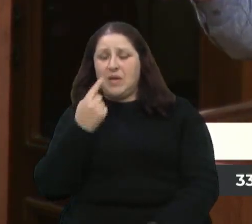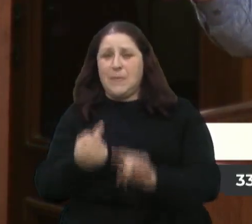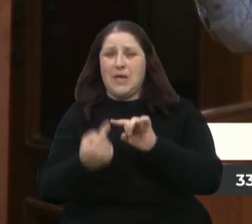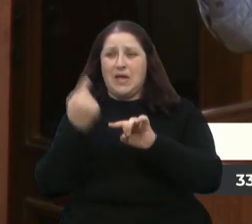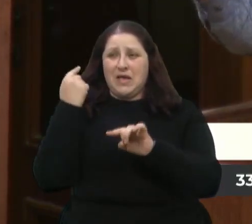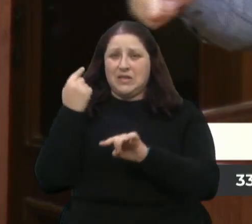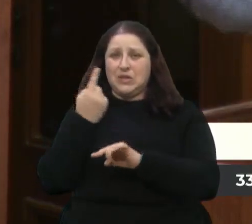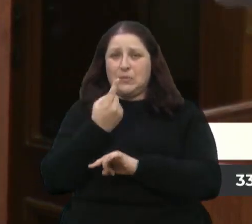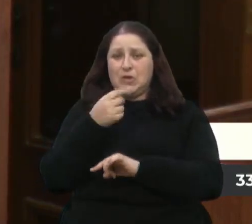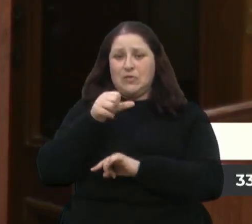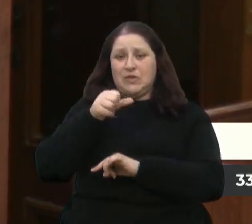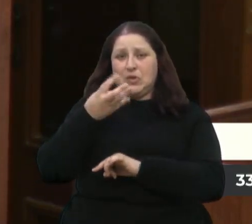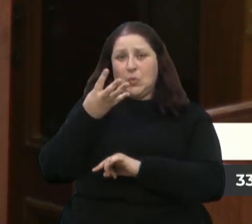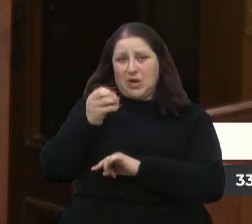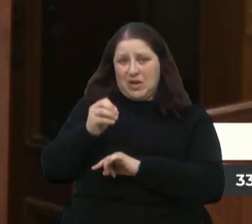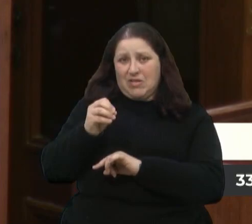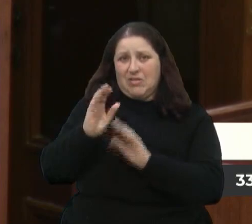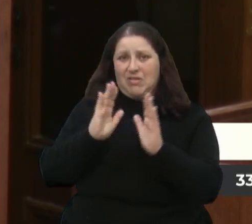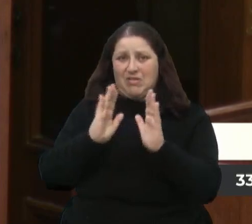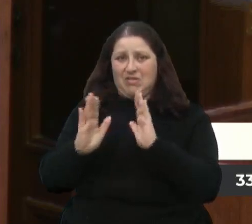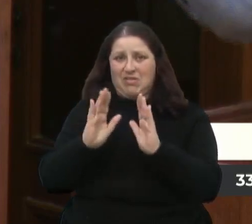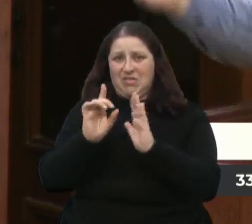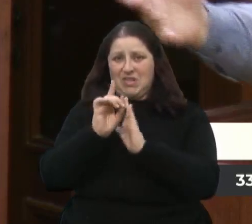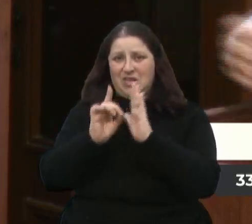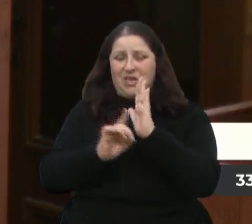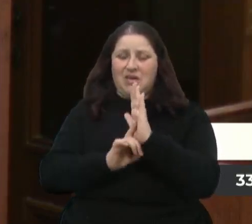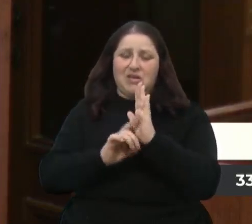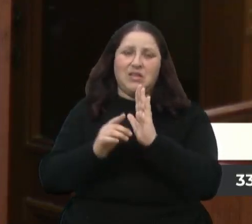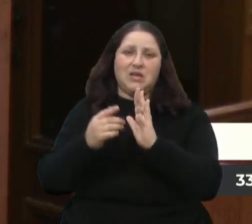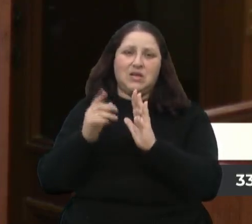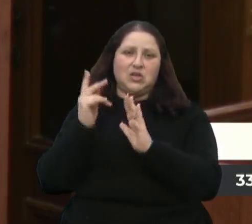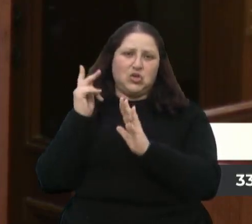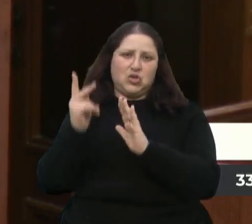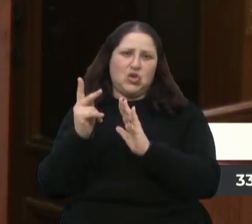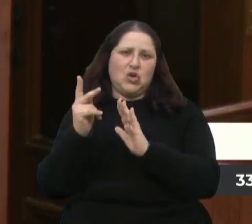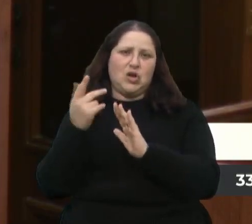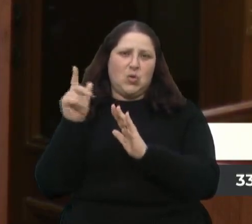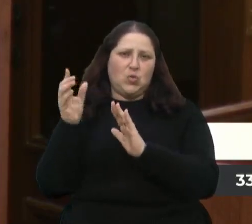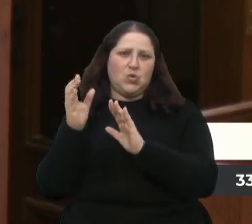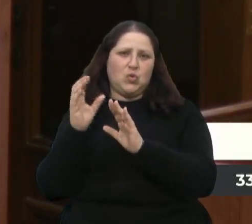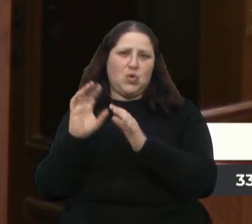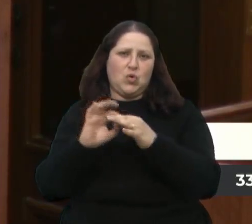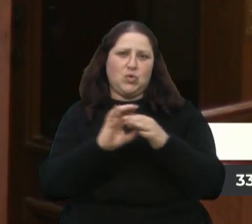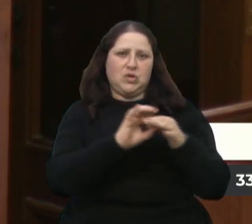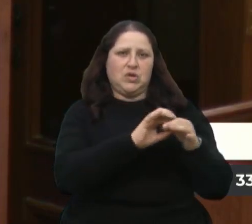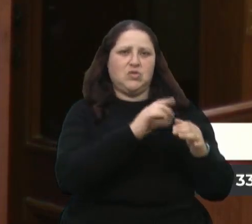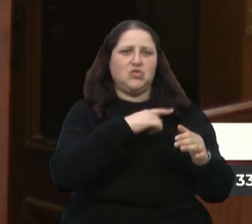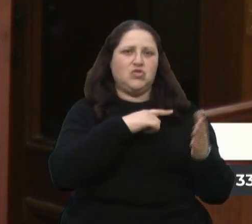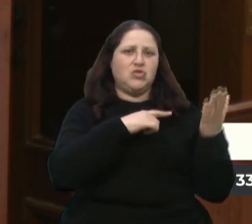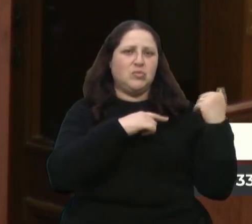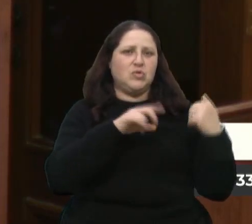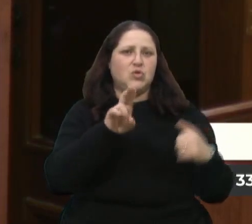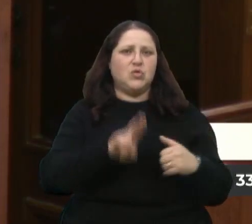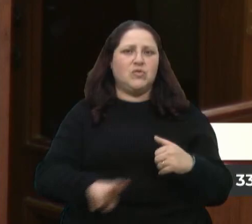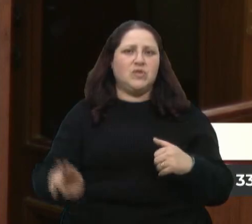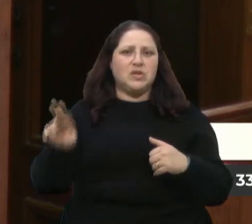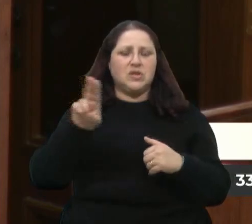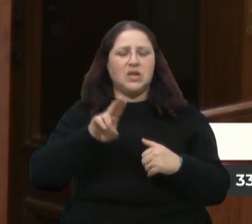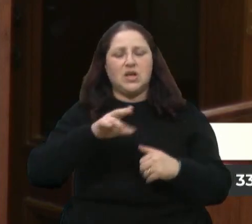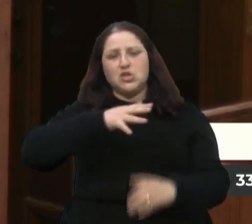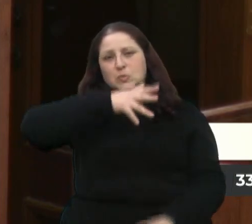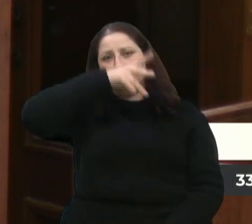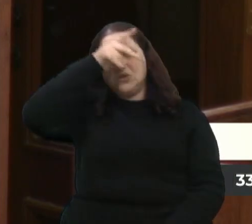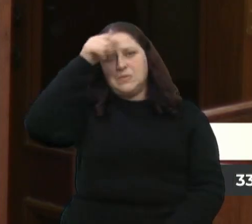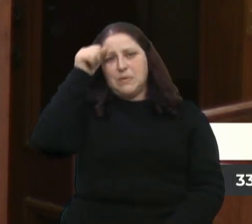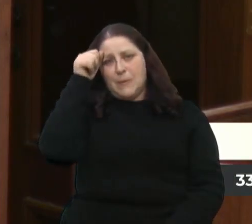da década de 40, num outro contexto histórico, nós tínhamos uma universidade